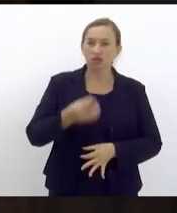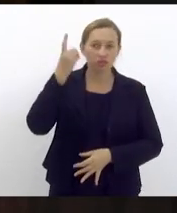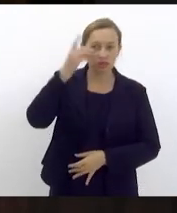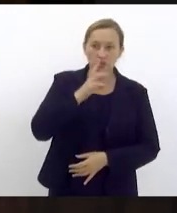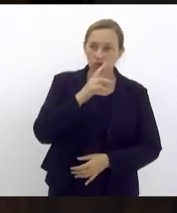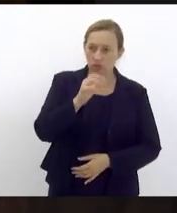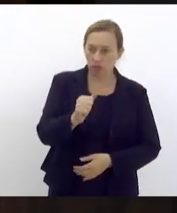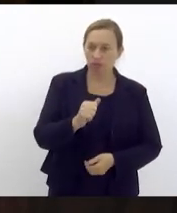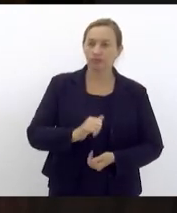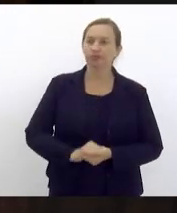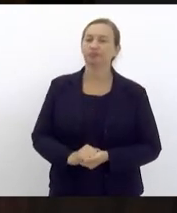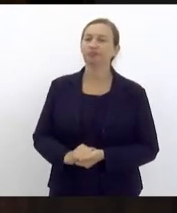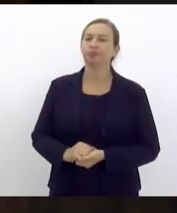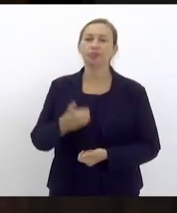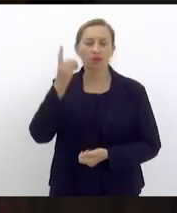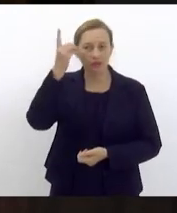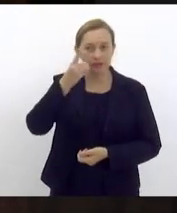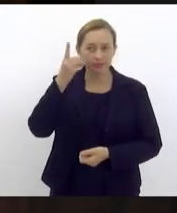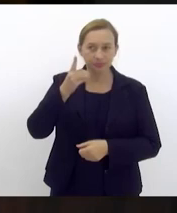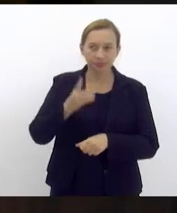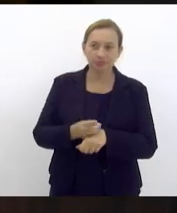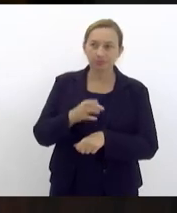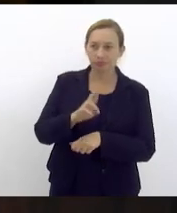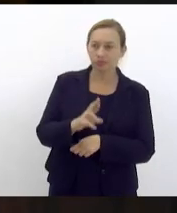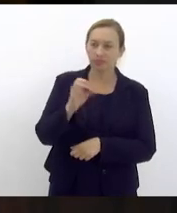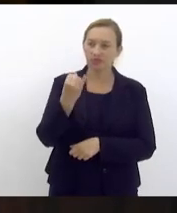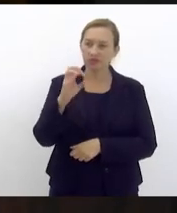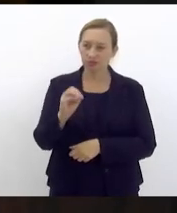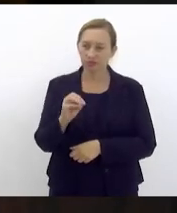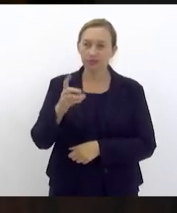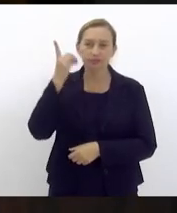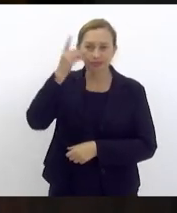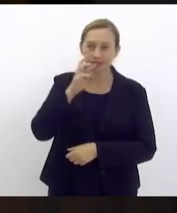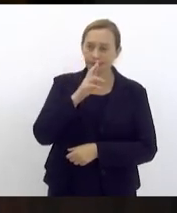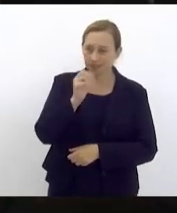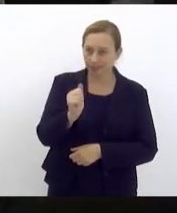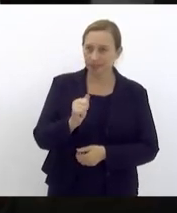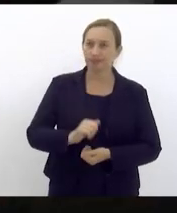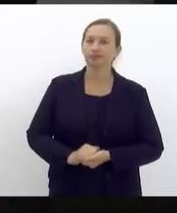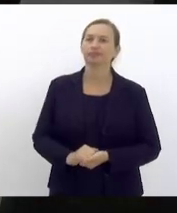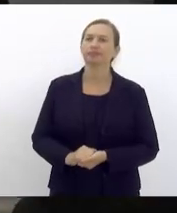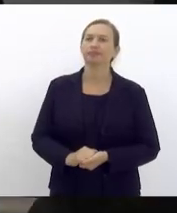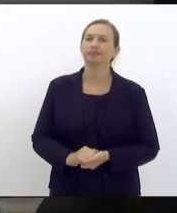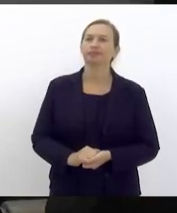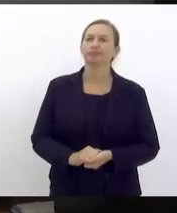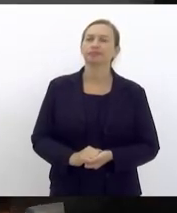Amorim Deputado Dr Serginho a deputado Rodrigo Amorim